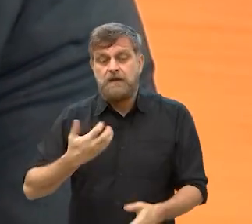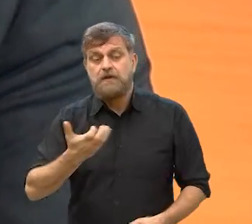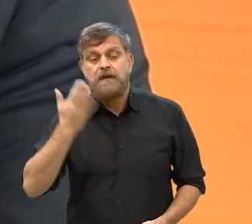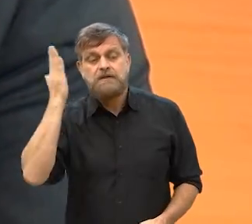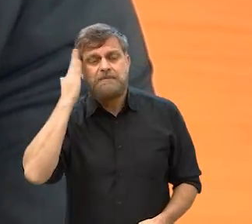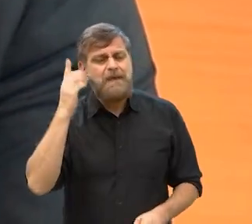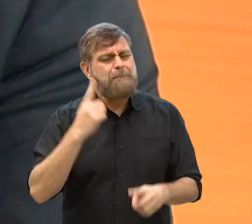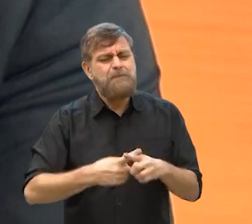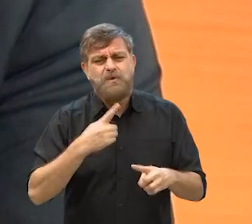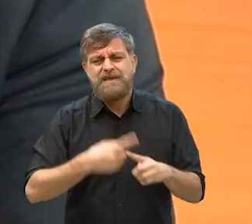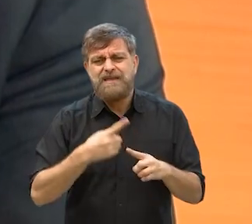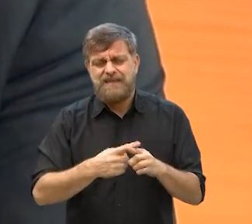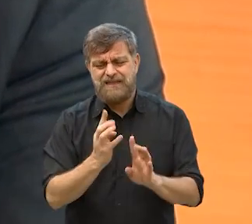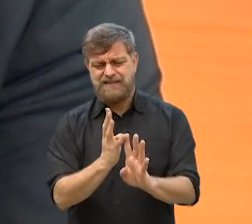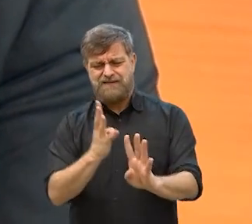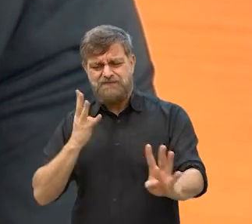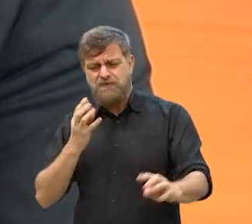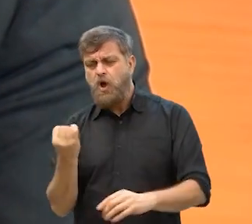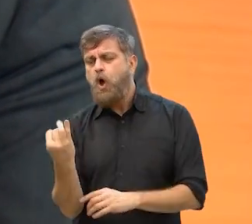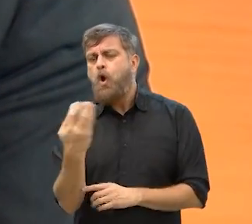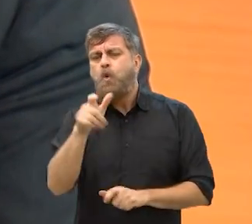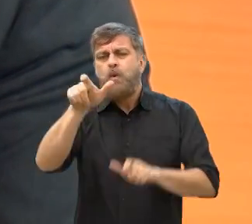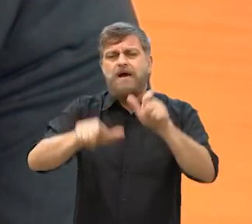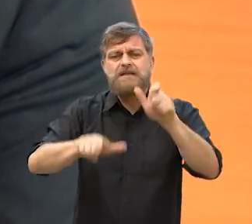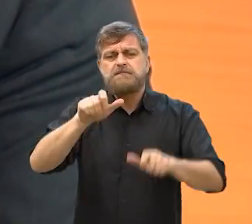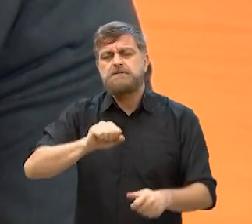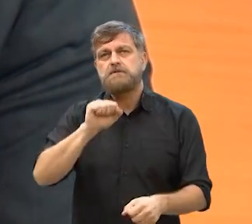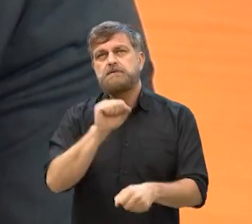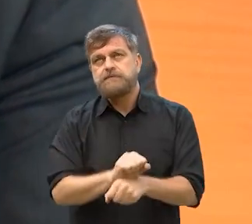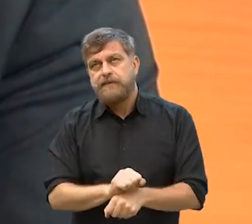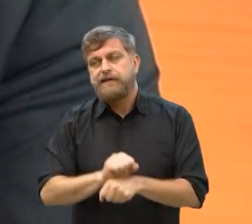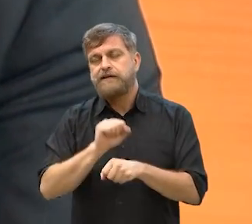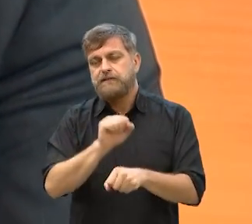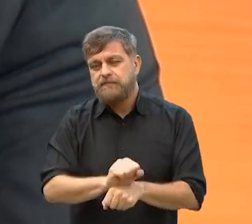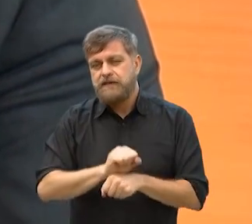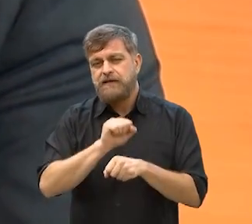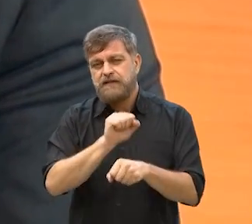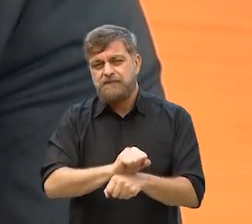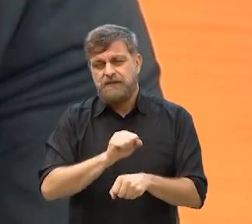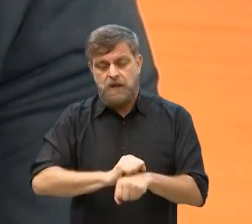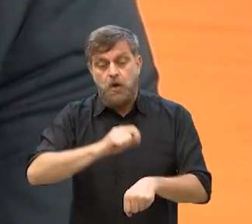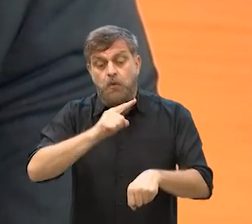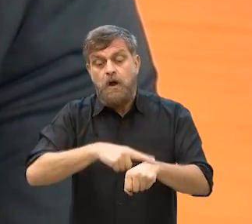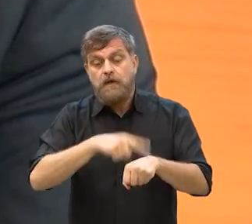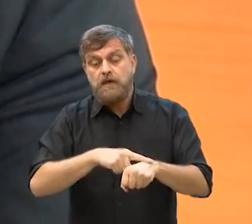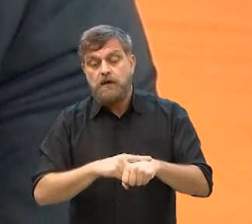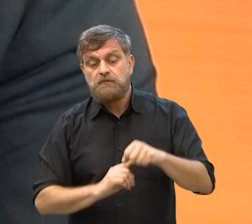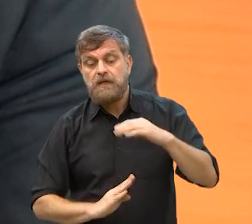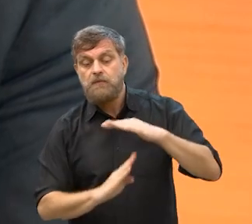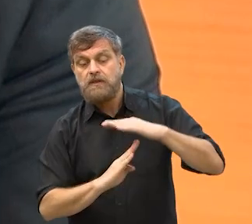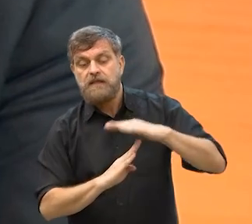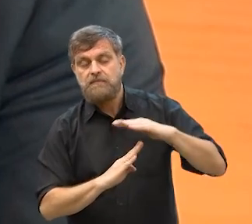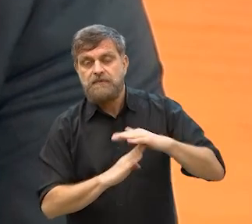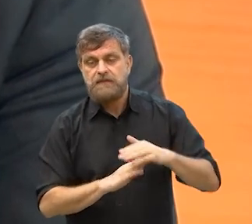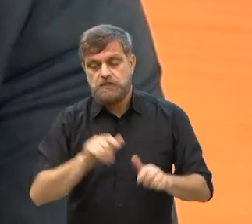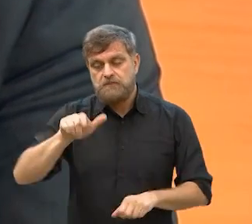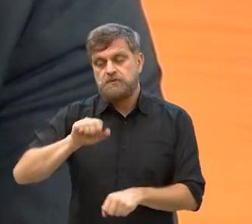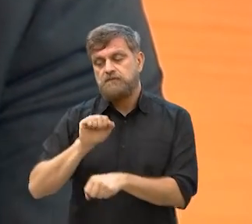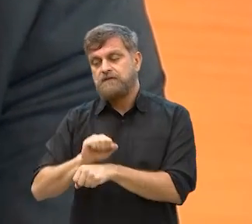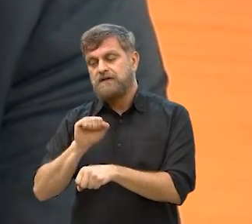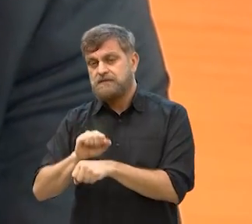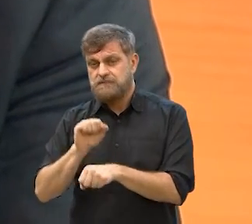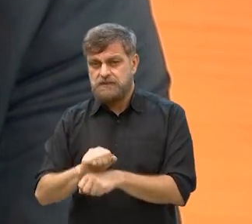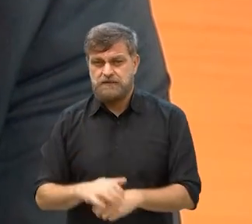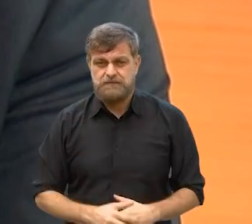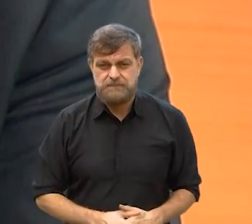saber o porquê. Quantas pessoas estão nessa lista de espera? Qual é o tempo médio para se esperar?